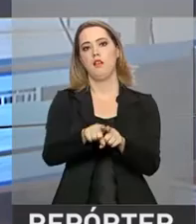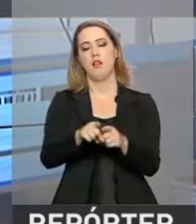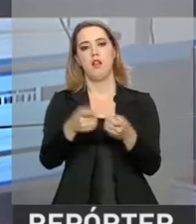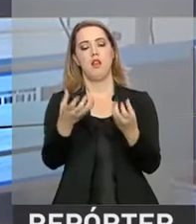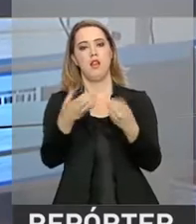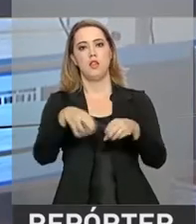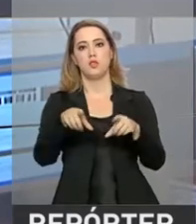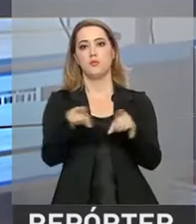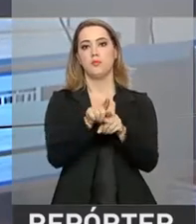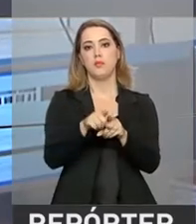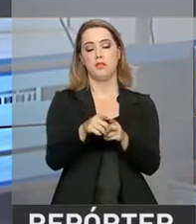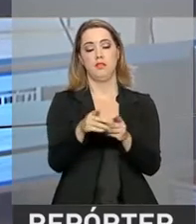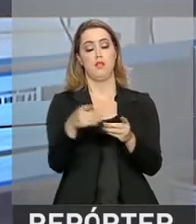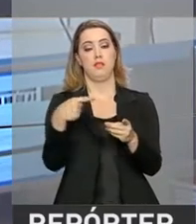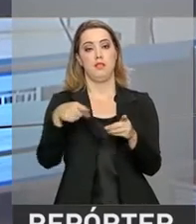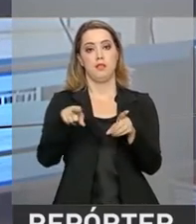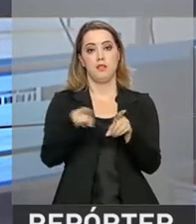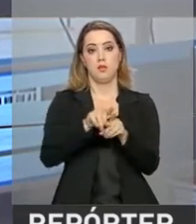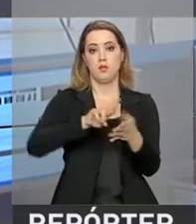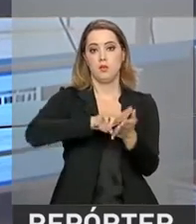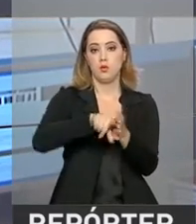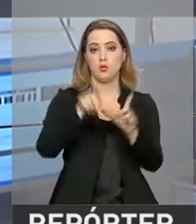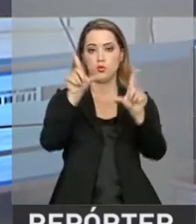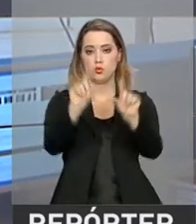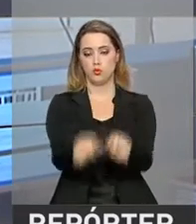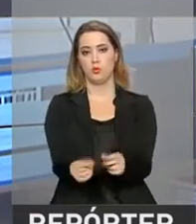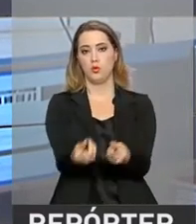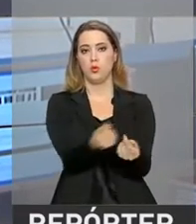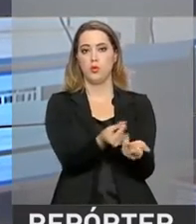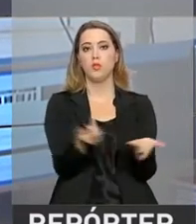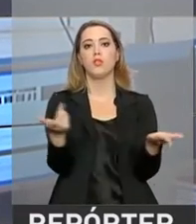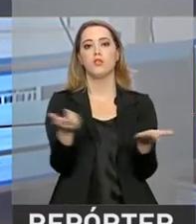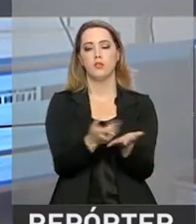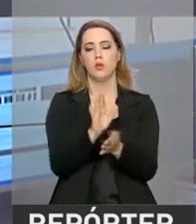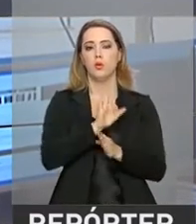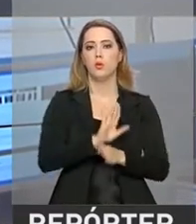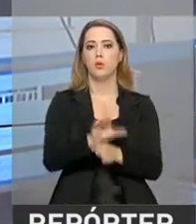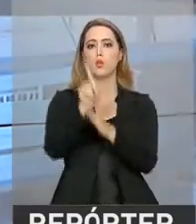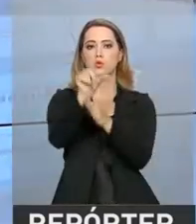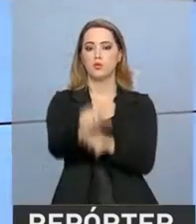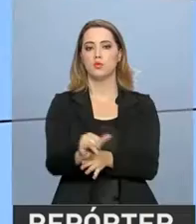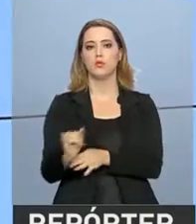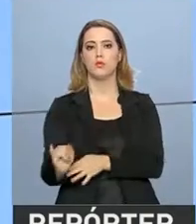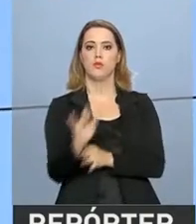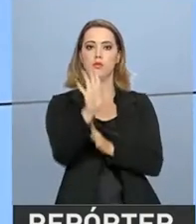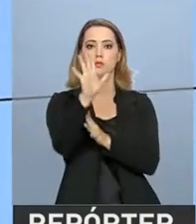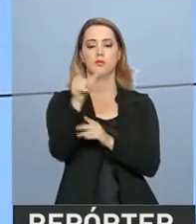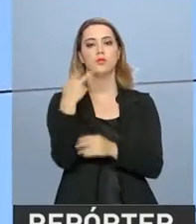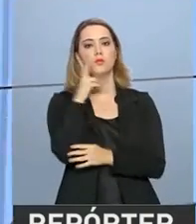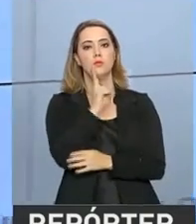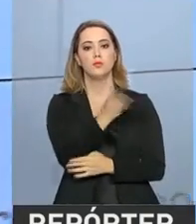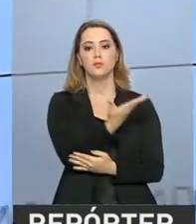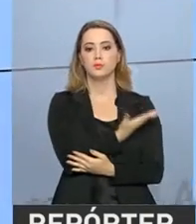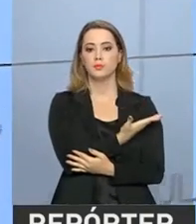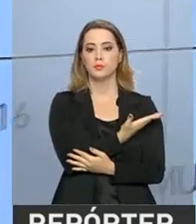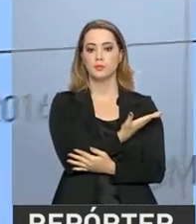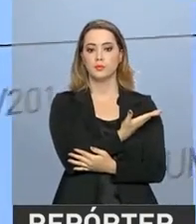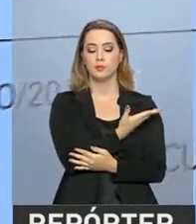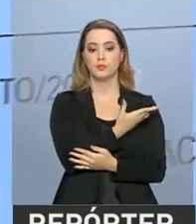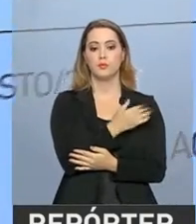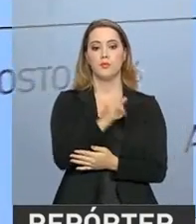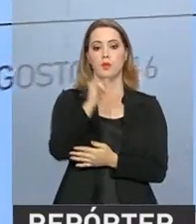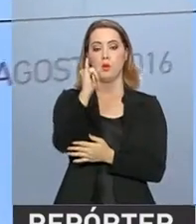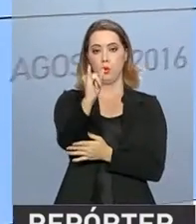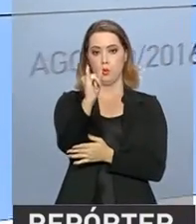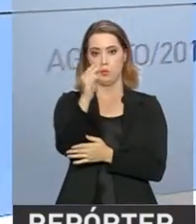queda nos preços e foram responsáveis por uma trégua na inflação vamos ver os números aquino tela olha só ipc-a que a inflação